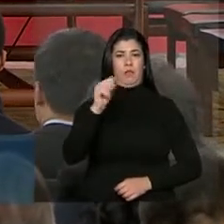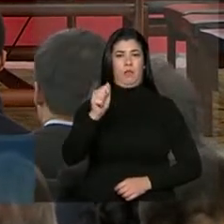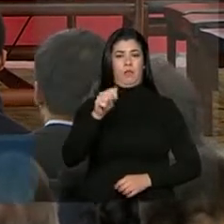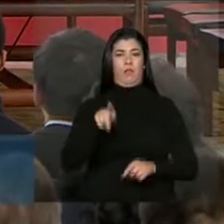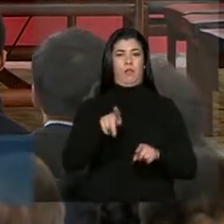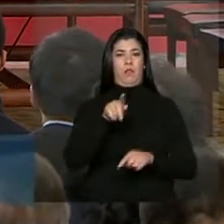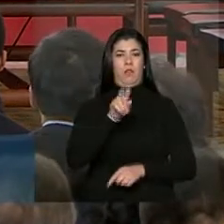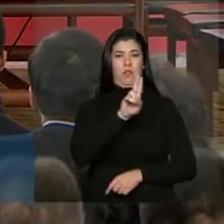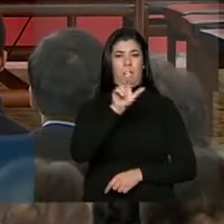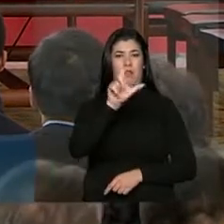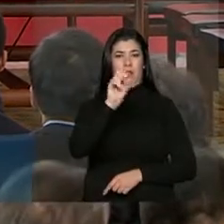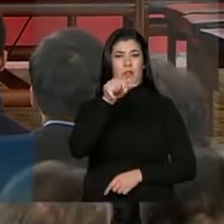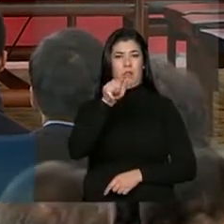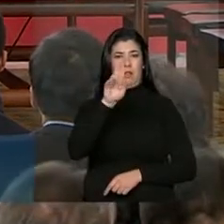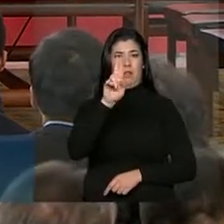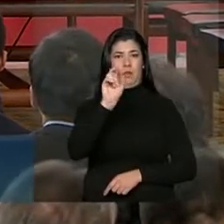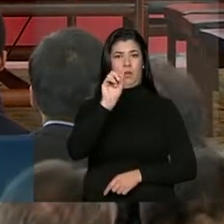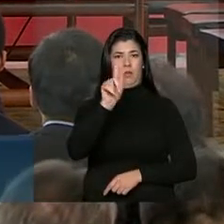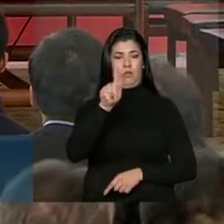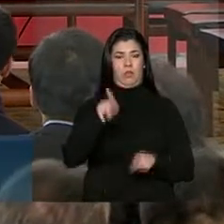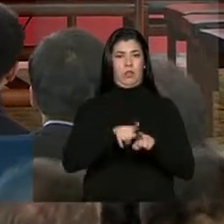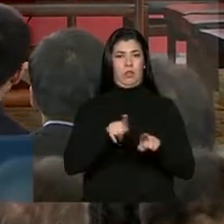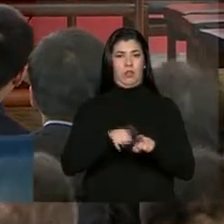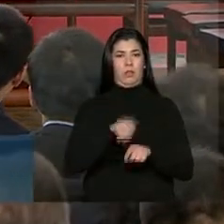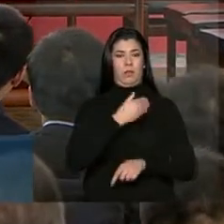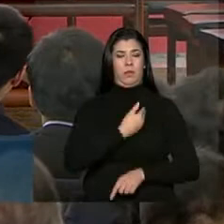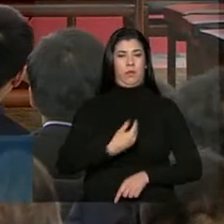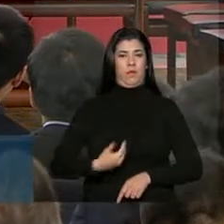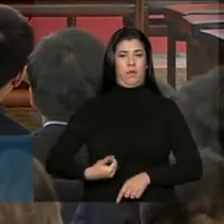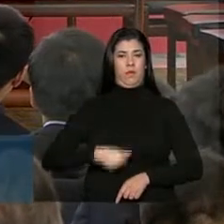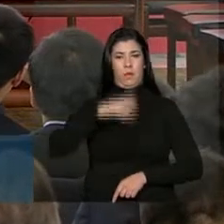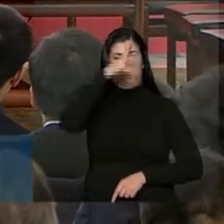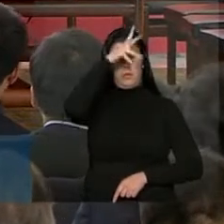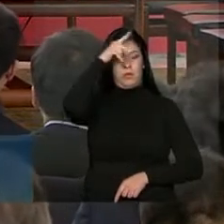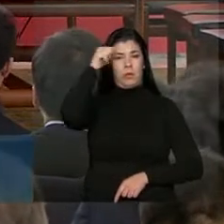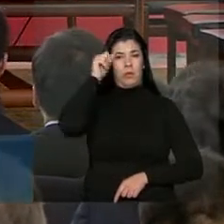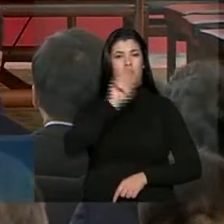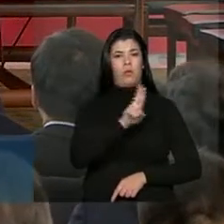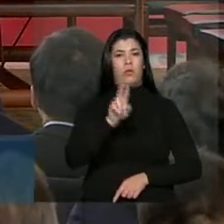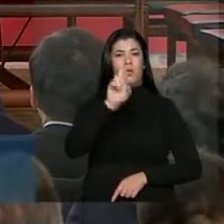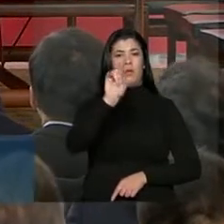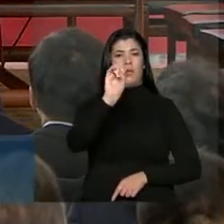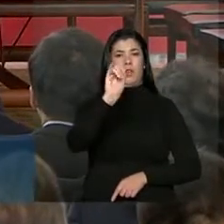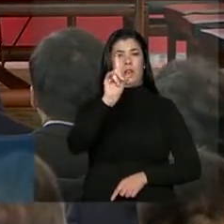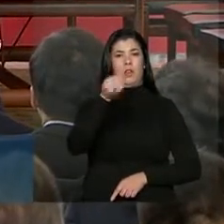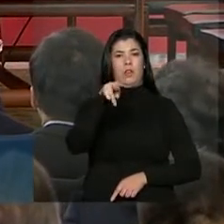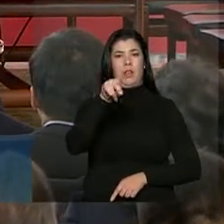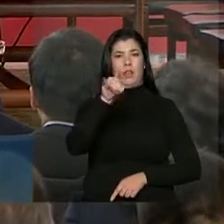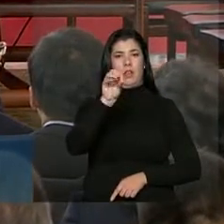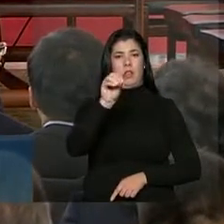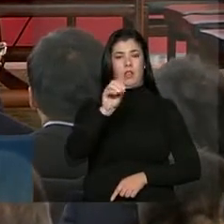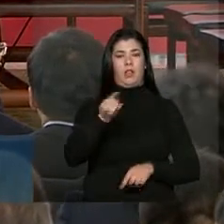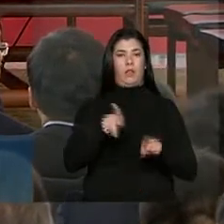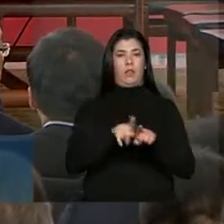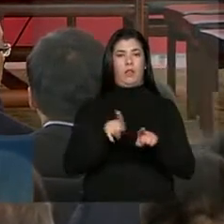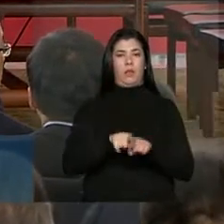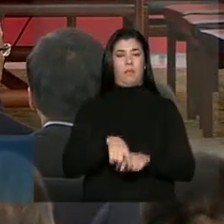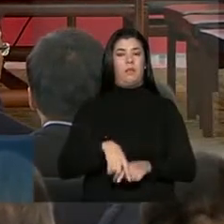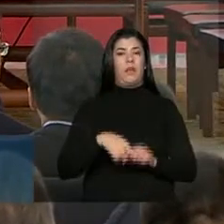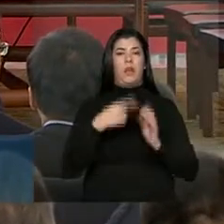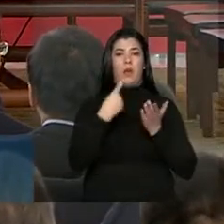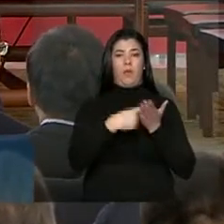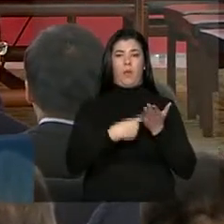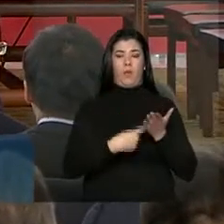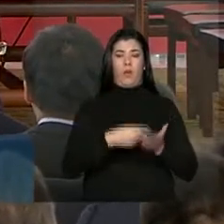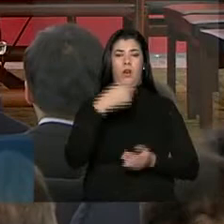Hongji, e governador do Mato Grosso do Sul, Reinaldo Azambuja. Acordo 4 de cooperação trilateral entre